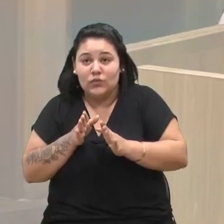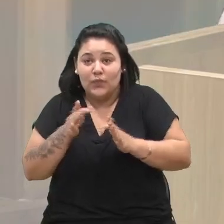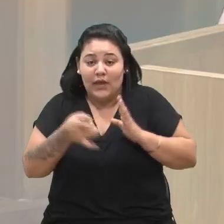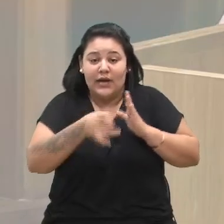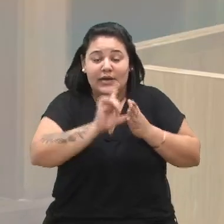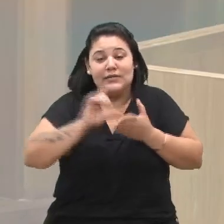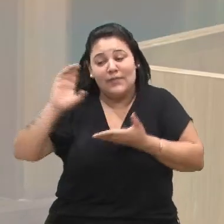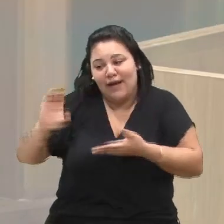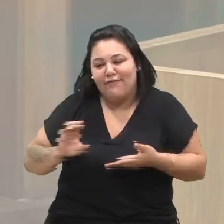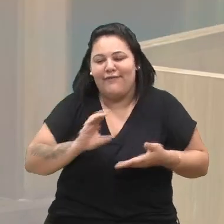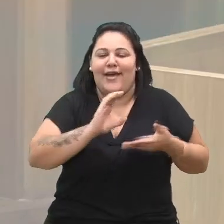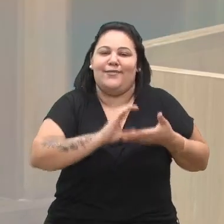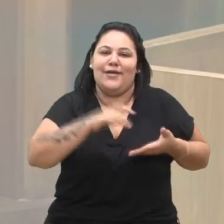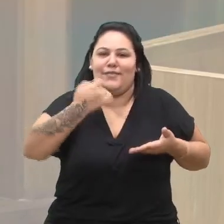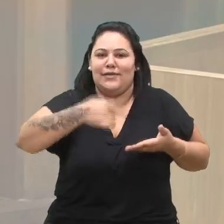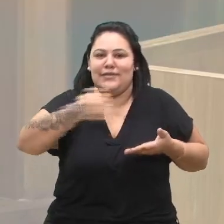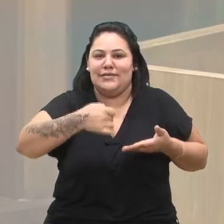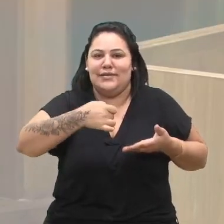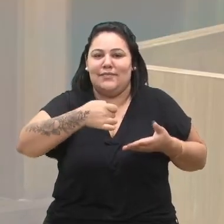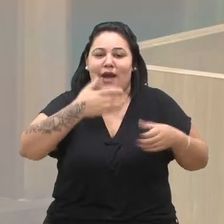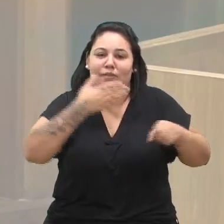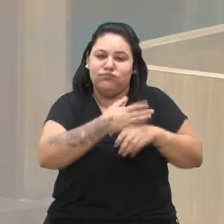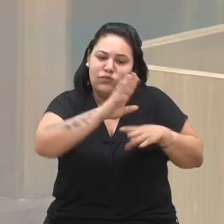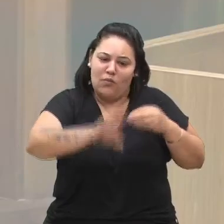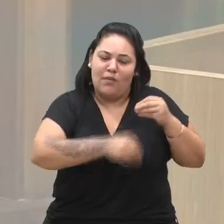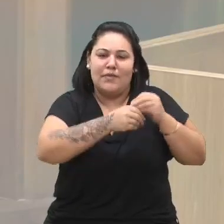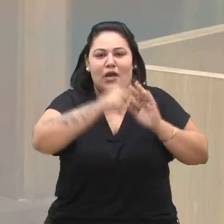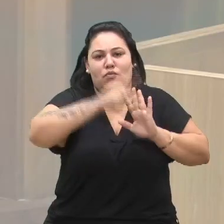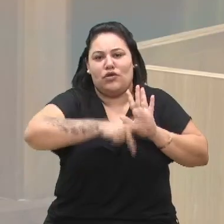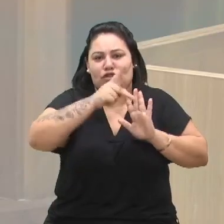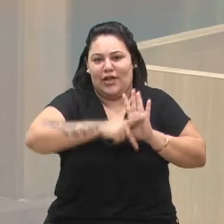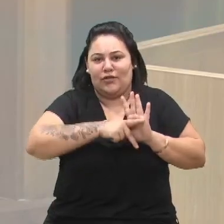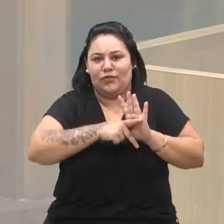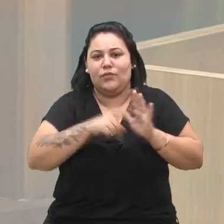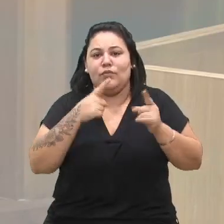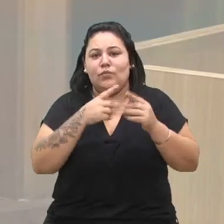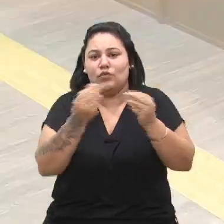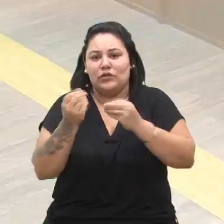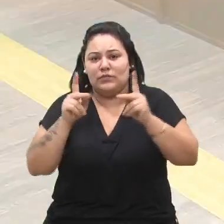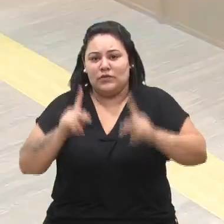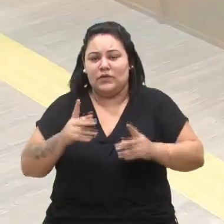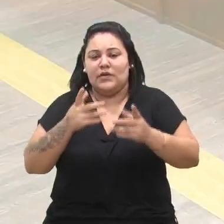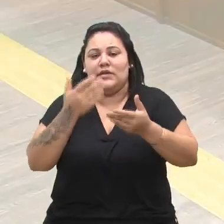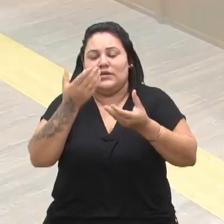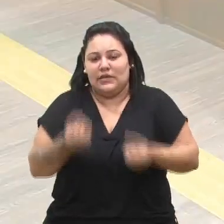que nós queremos empenhar nesse projeto que muitas mãos abraçaram. Obrigado.